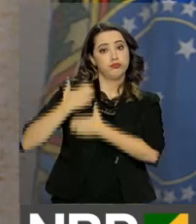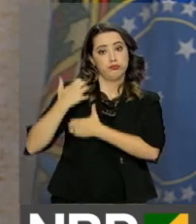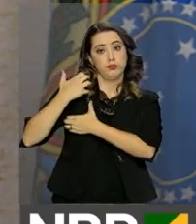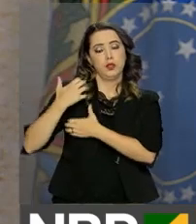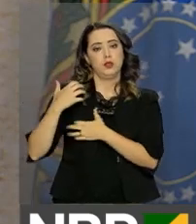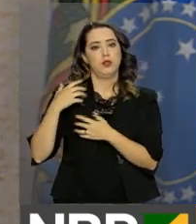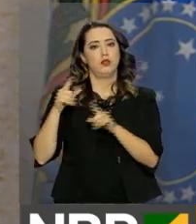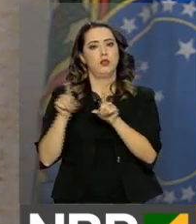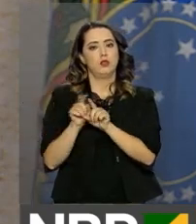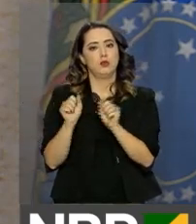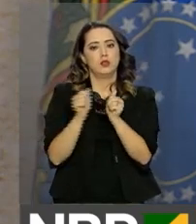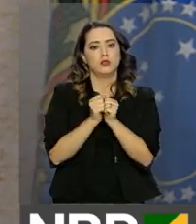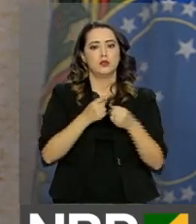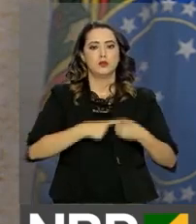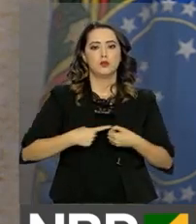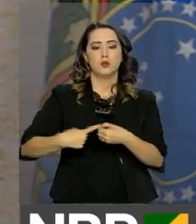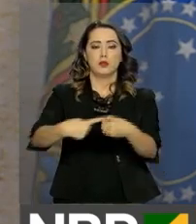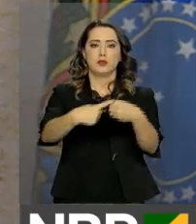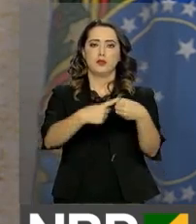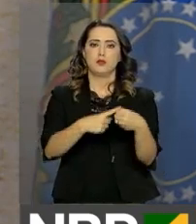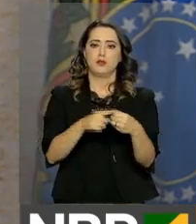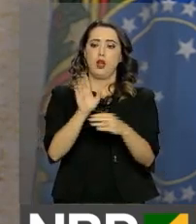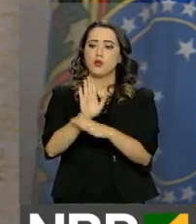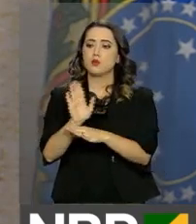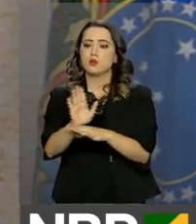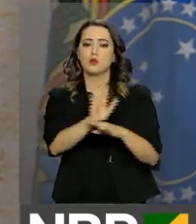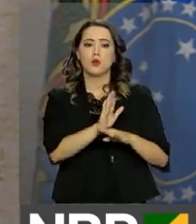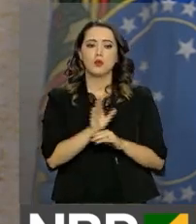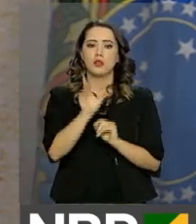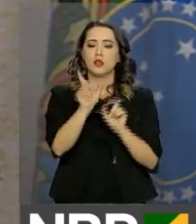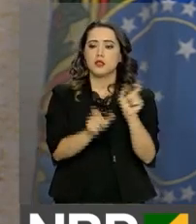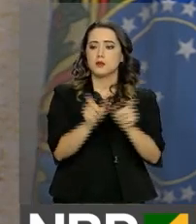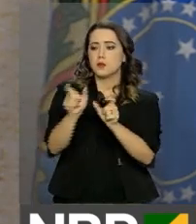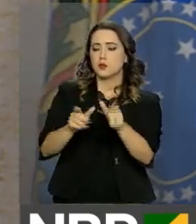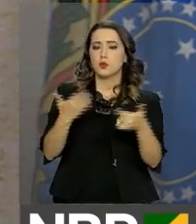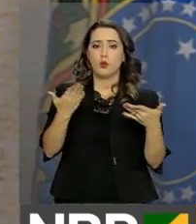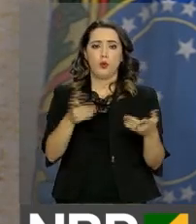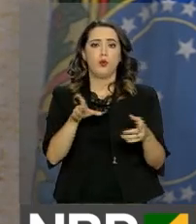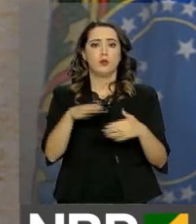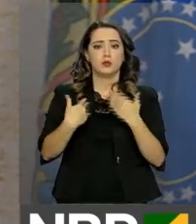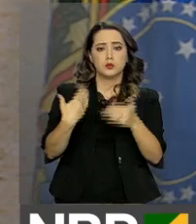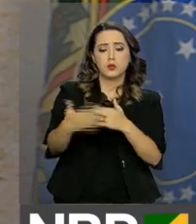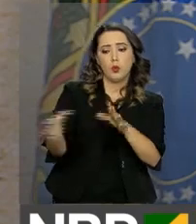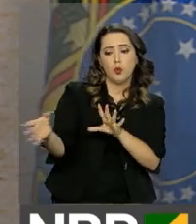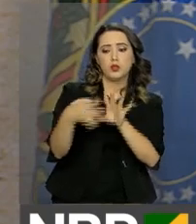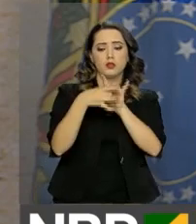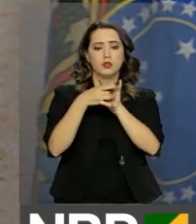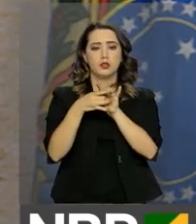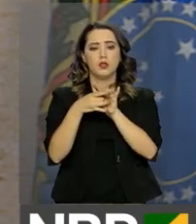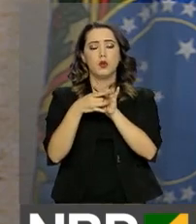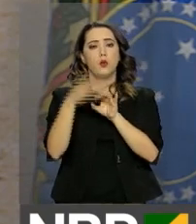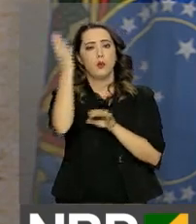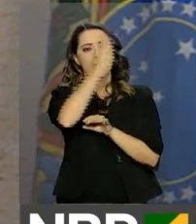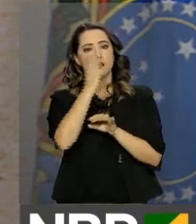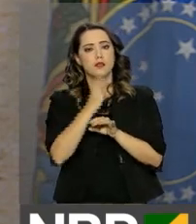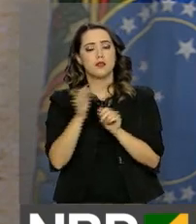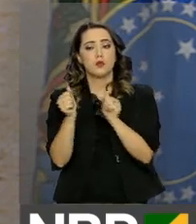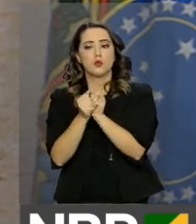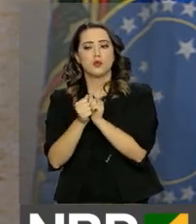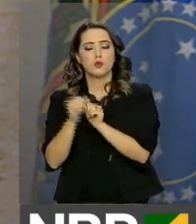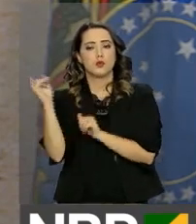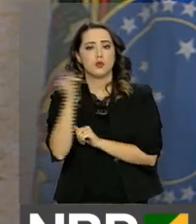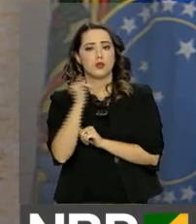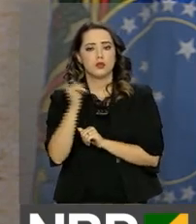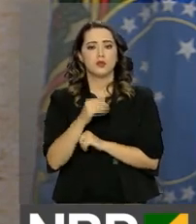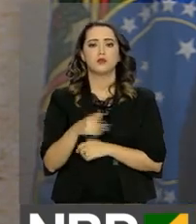com as populações civis perenizou os vínculos fraternos que unem o Brasil e a Itália. Interessante, este é um fato